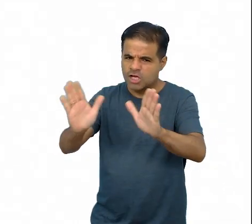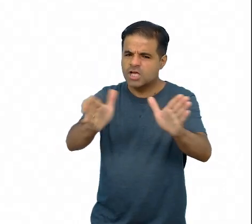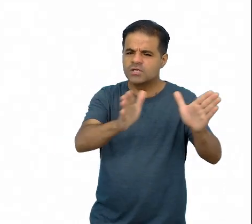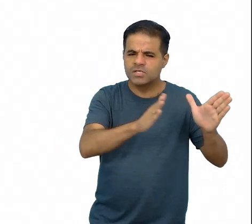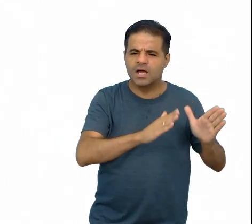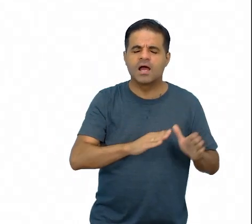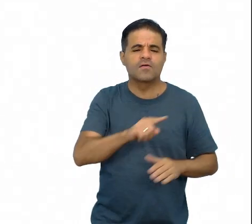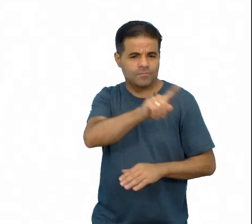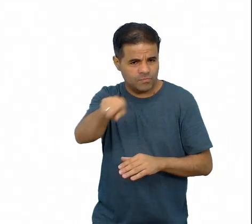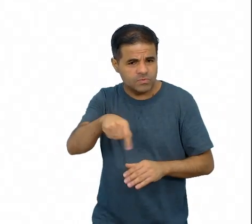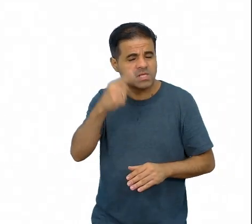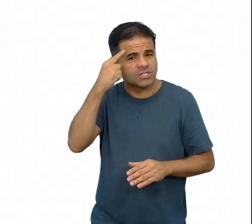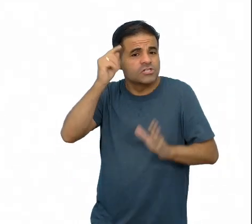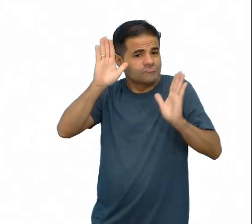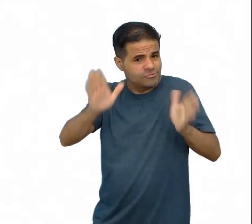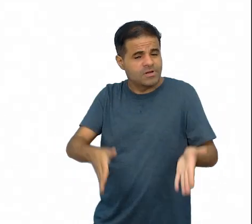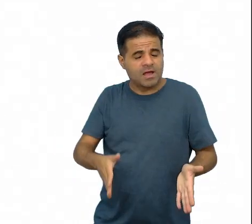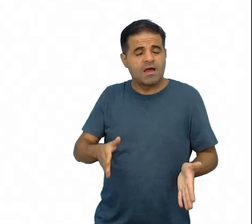né, para que vocês